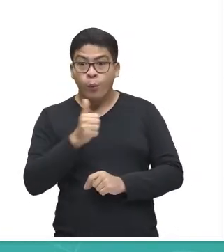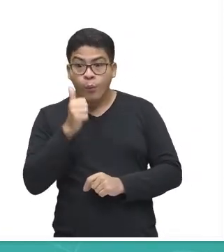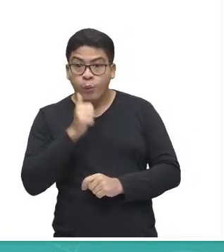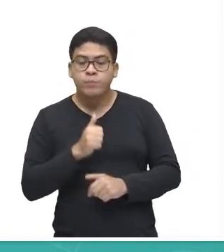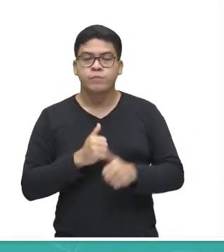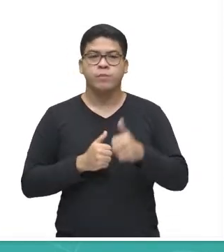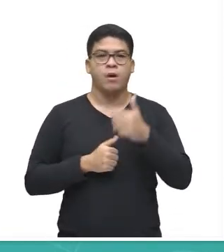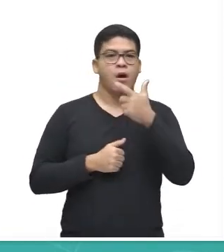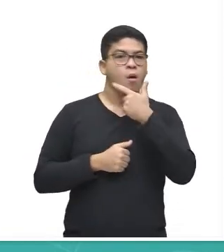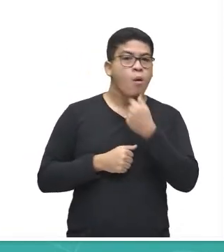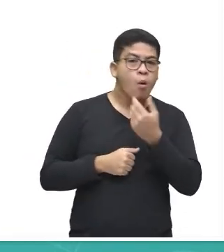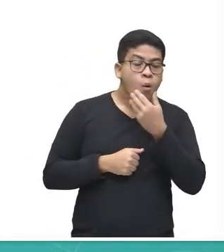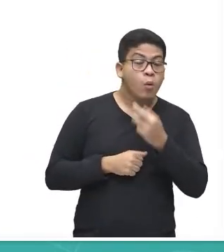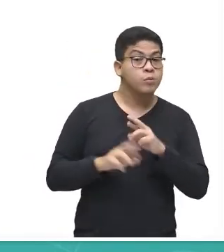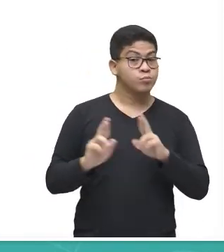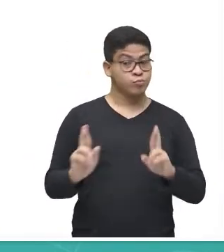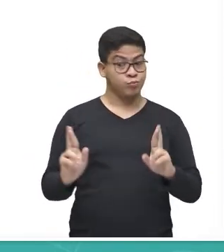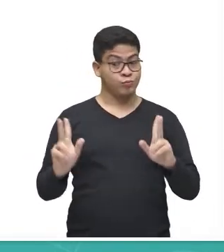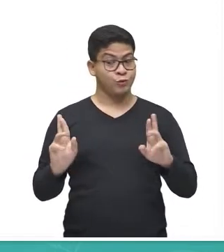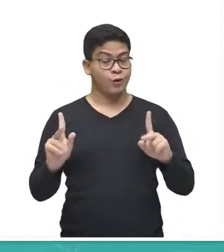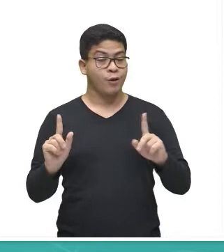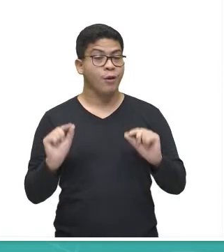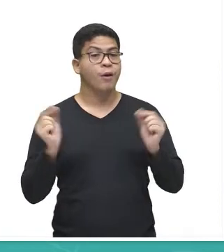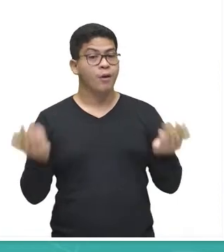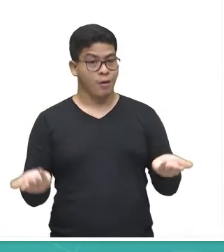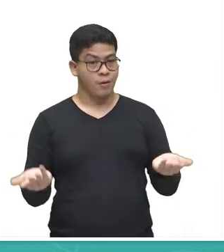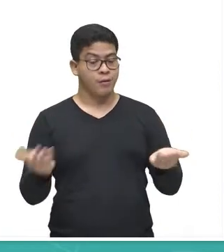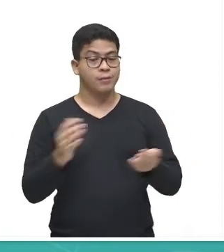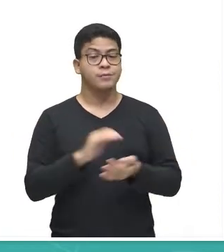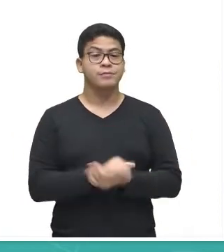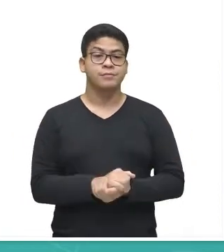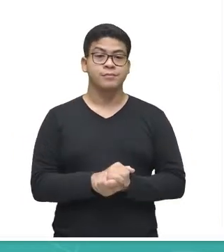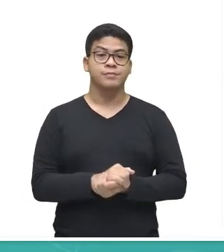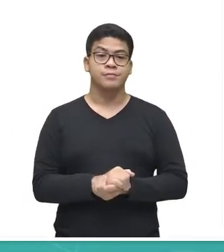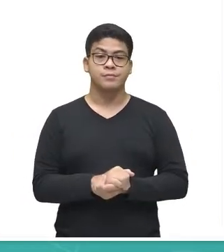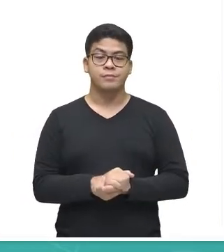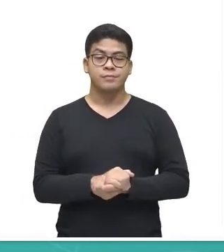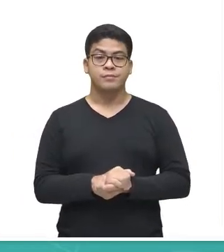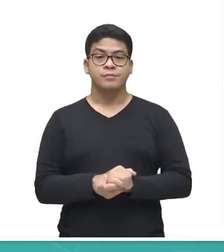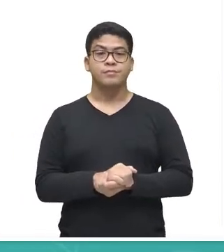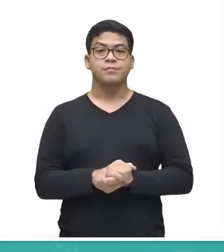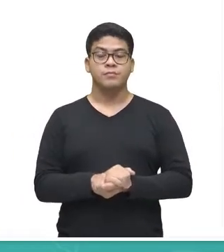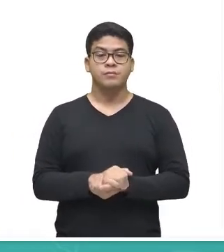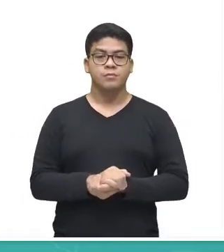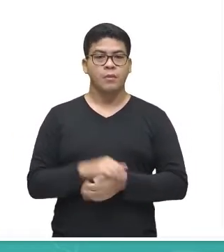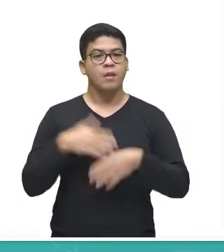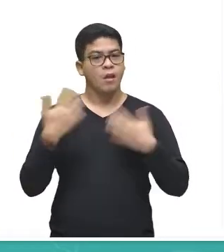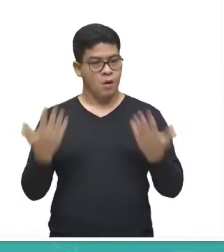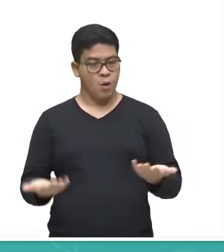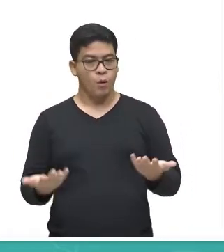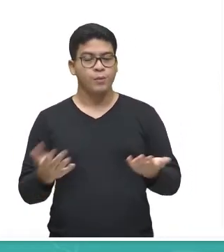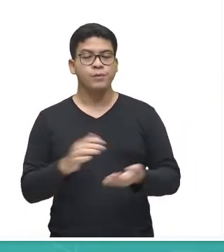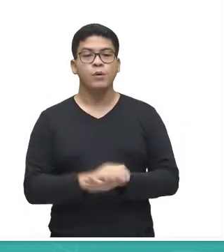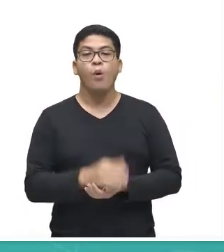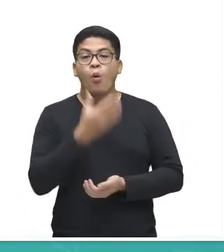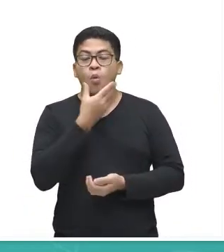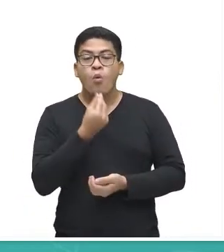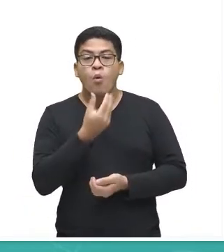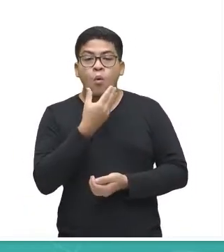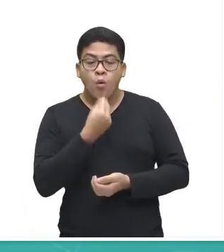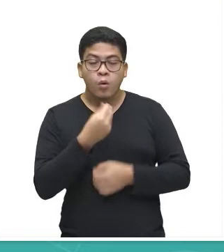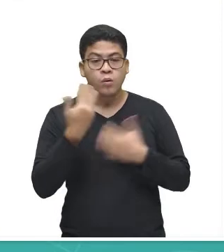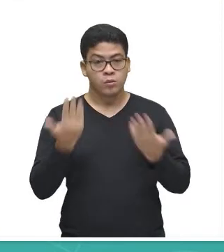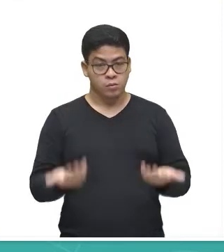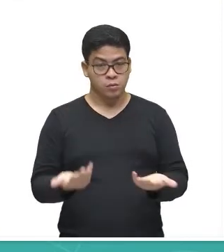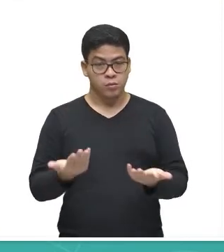Então, vamos agora, fiquem atentos aí para ver essas diferenças no sexo masculino. Então, no sexo